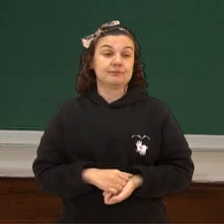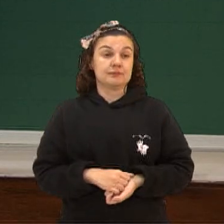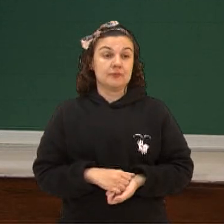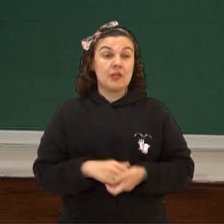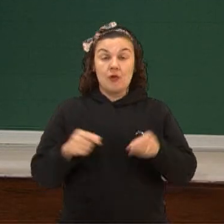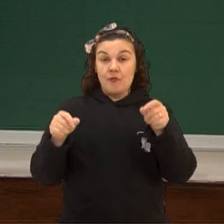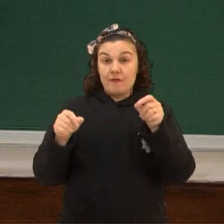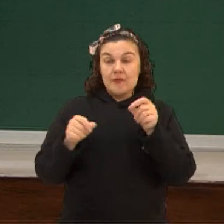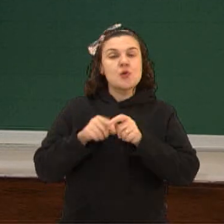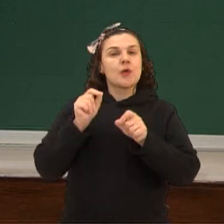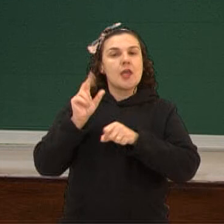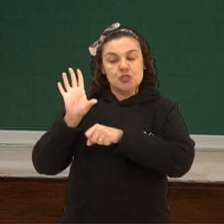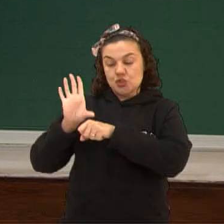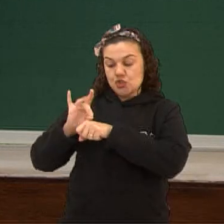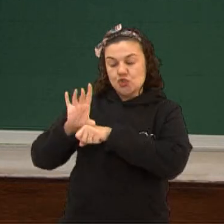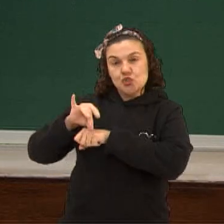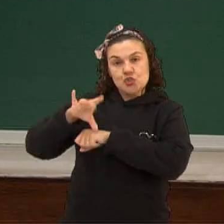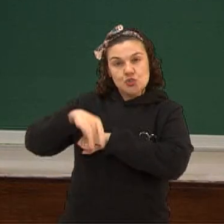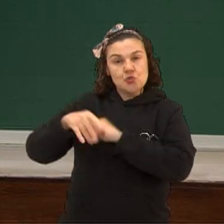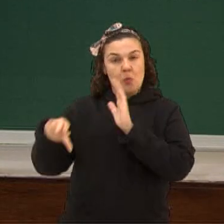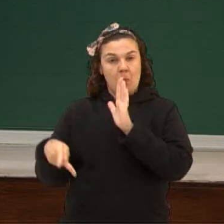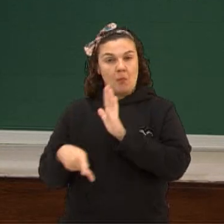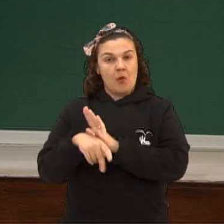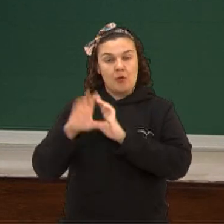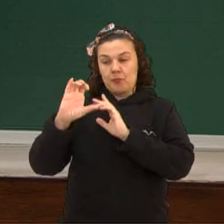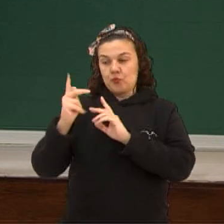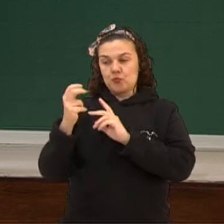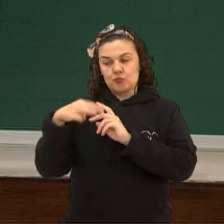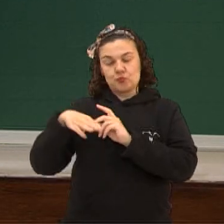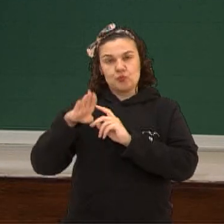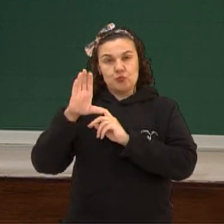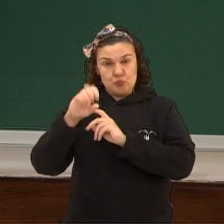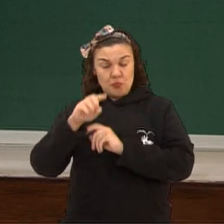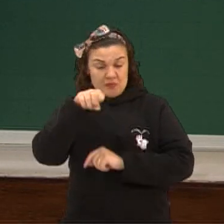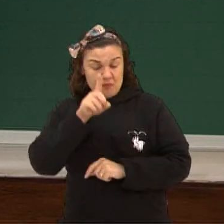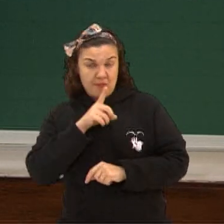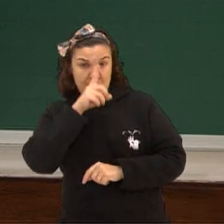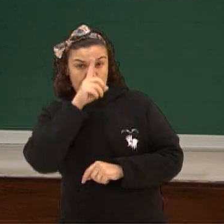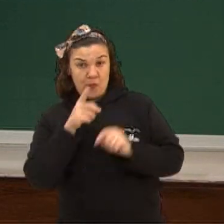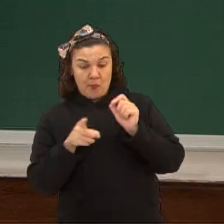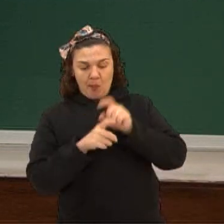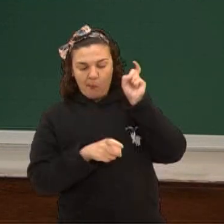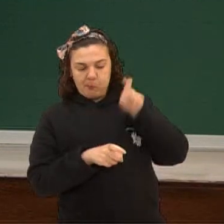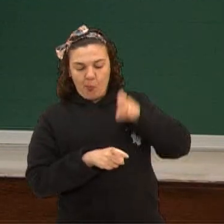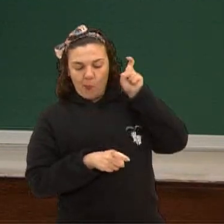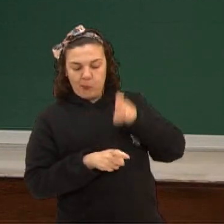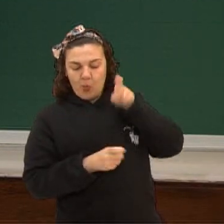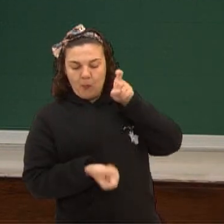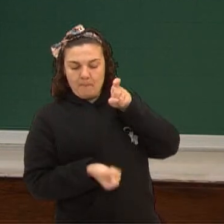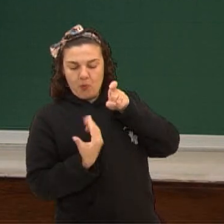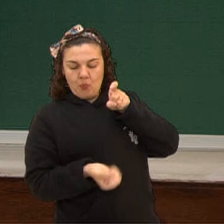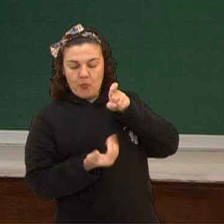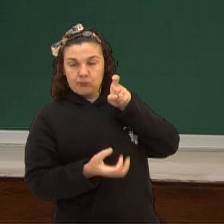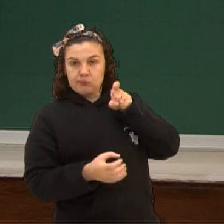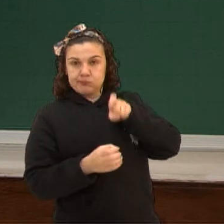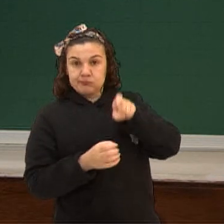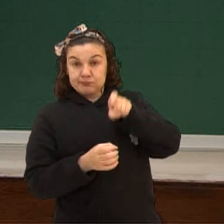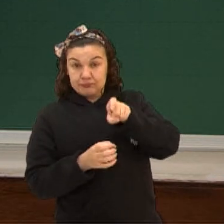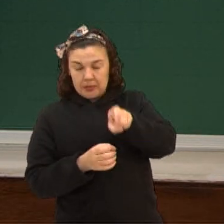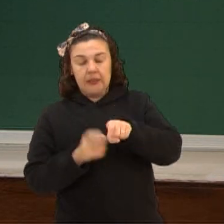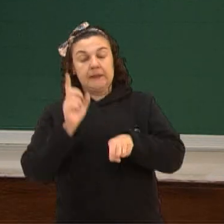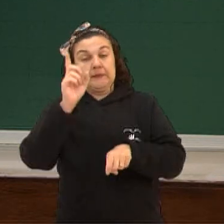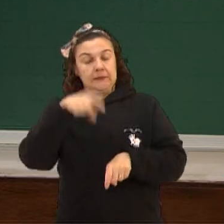essa solda com chumbo ali, sem proteção, era até insalubre essa atividade, a soldar e chumbar,